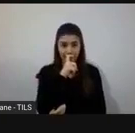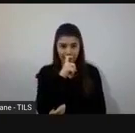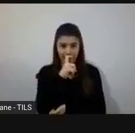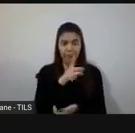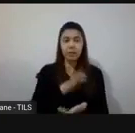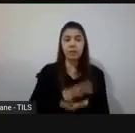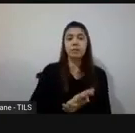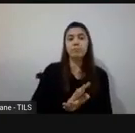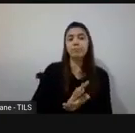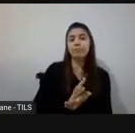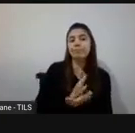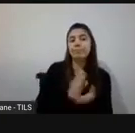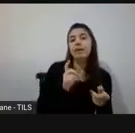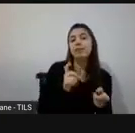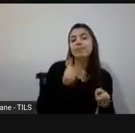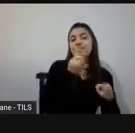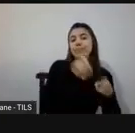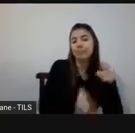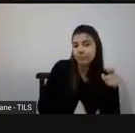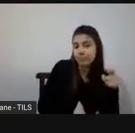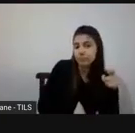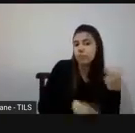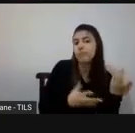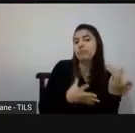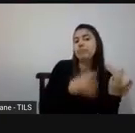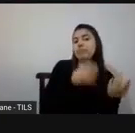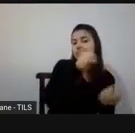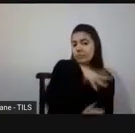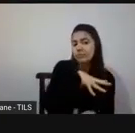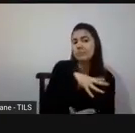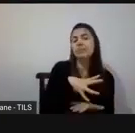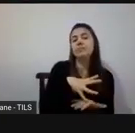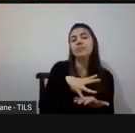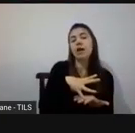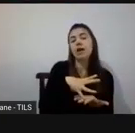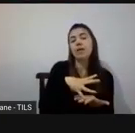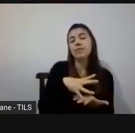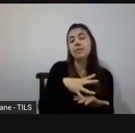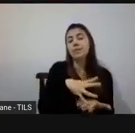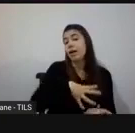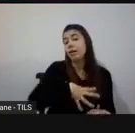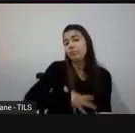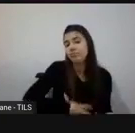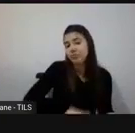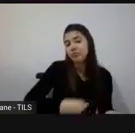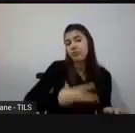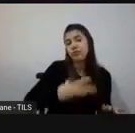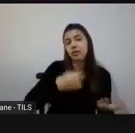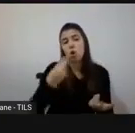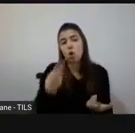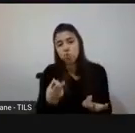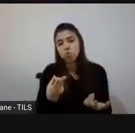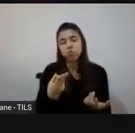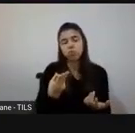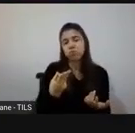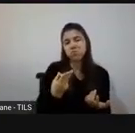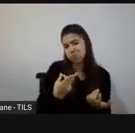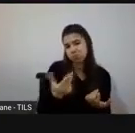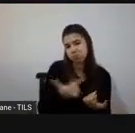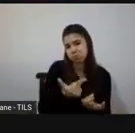enfim. E a mãe sabe. Eu já ouvi relatos assim,